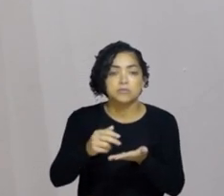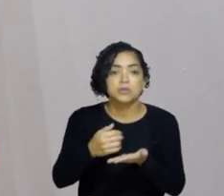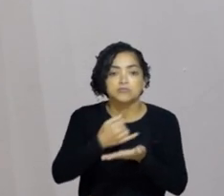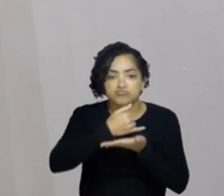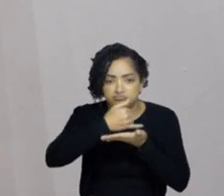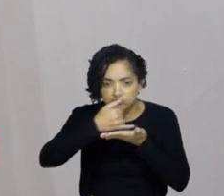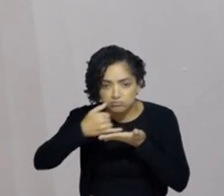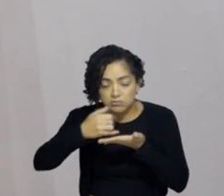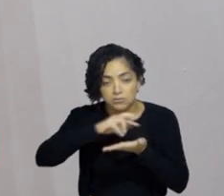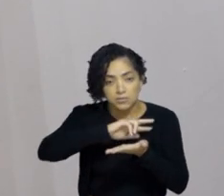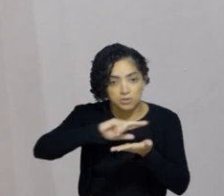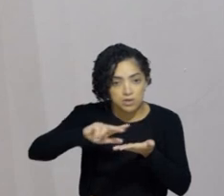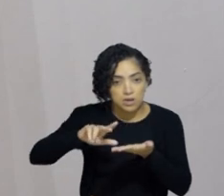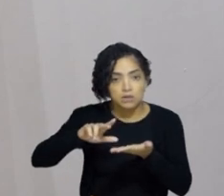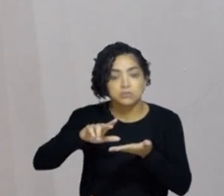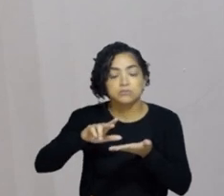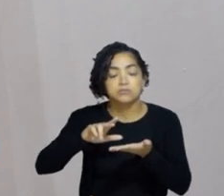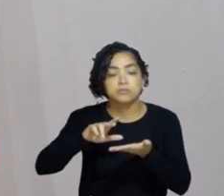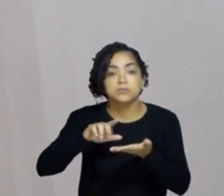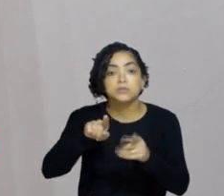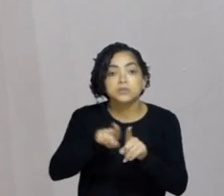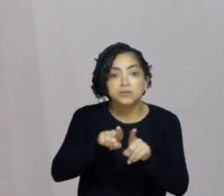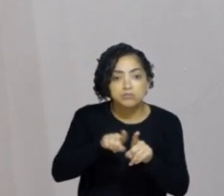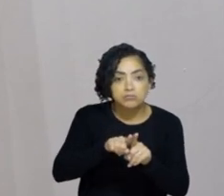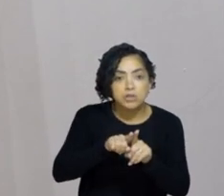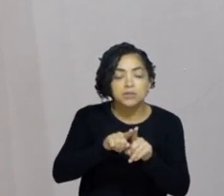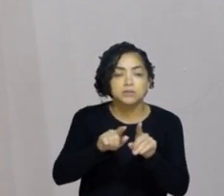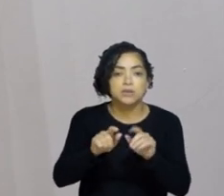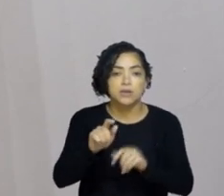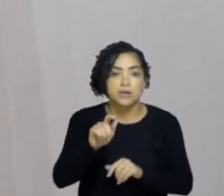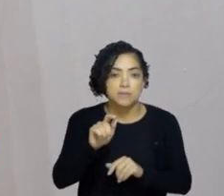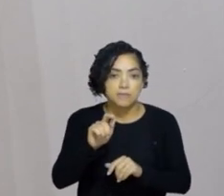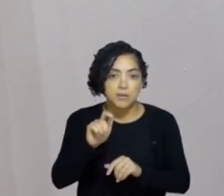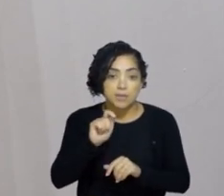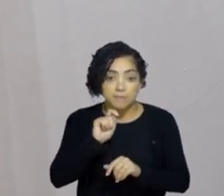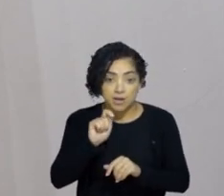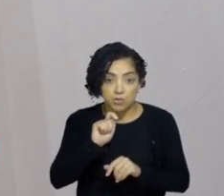1.248% de aumento de apreensão de maconha,